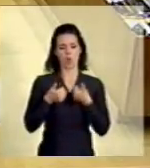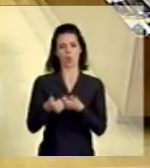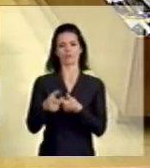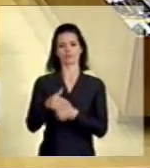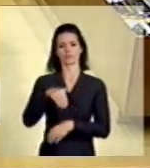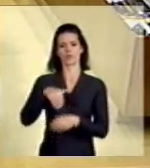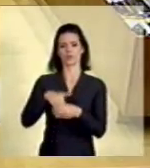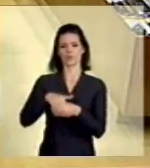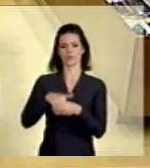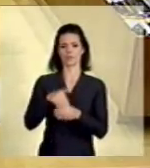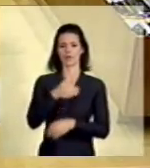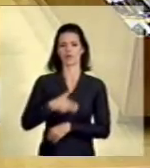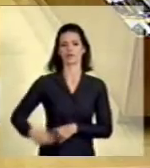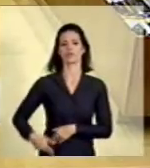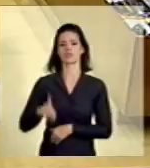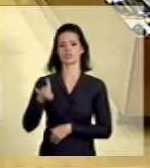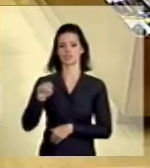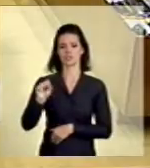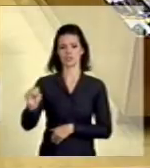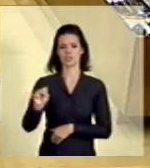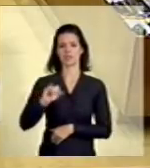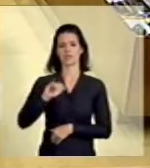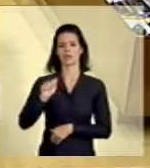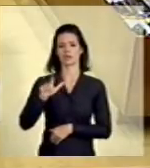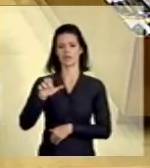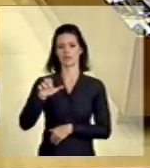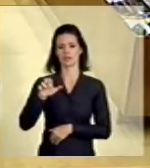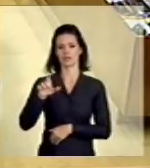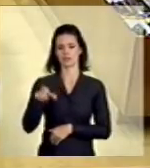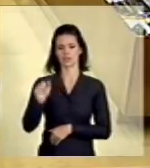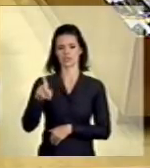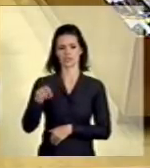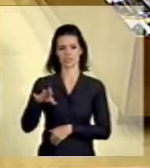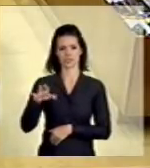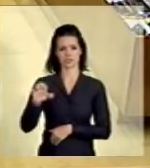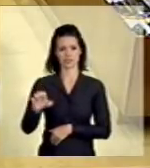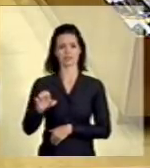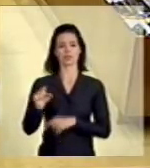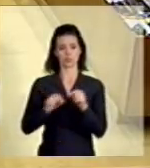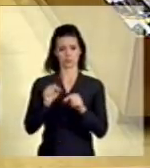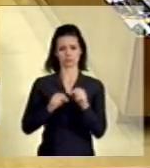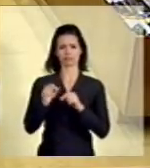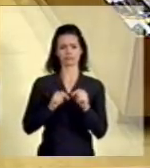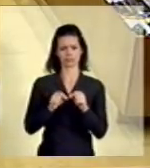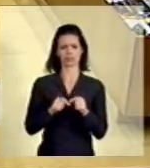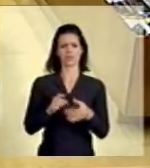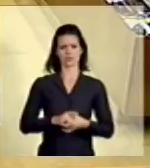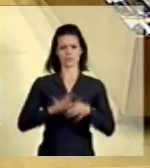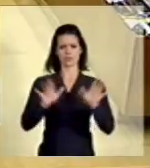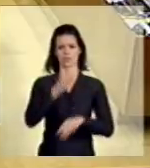os votos do ministro Dias Toffoli e Alexandre Moraes para reconhecer o direito dos transgêneros de alterarem seu registro